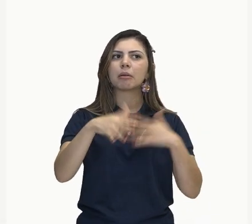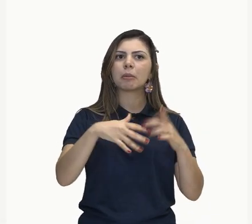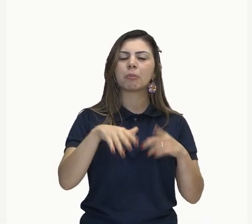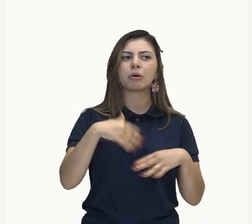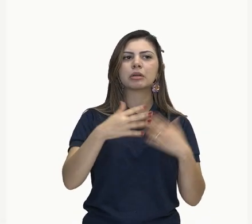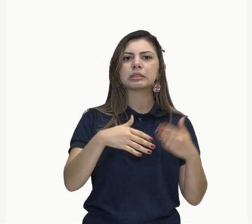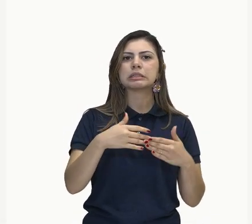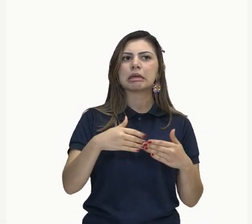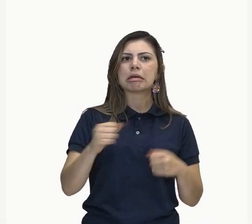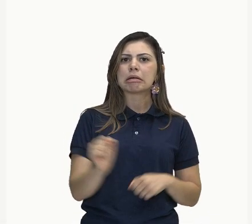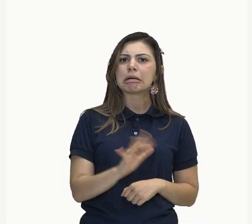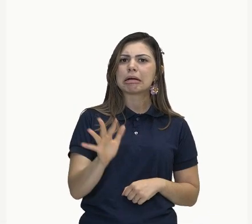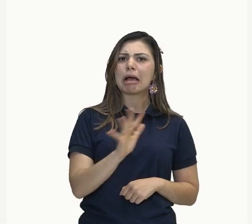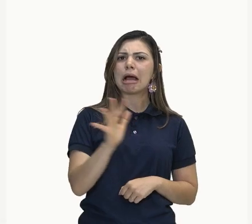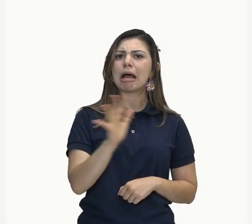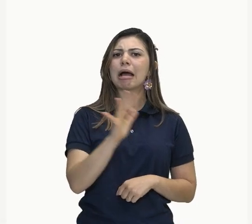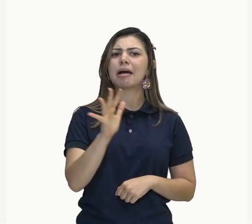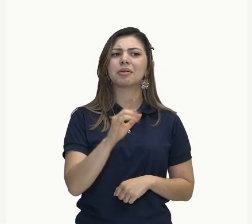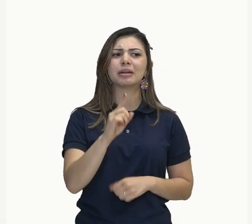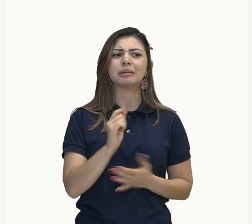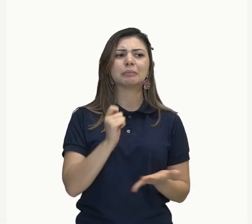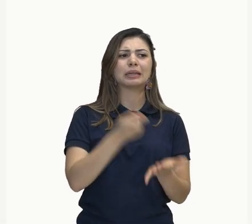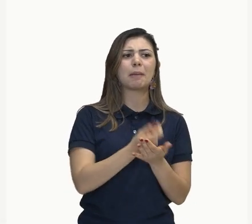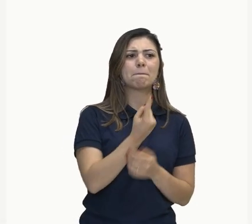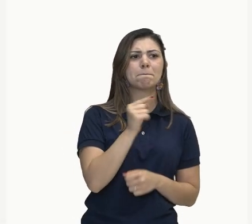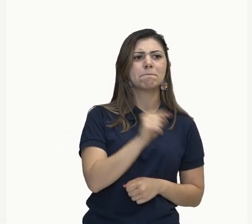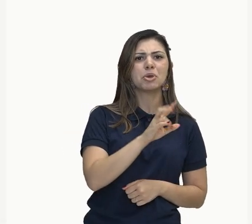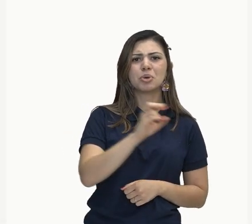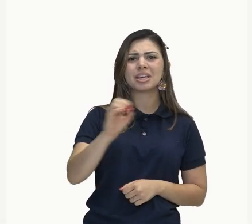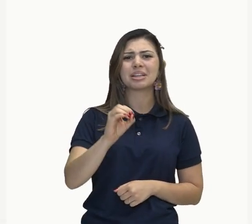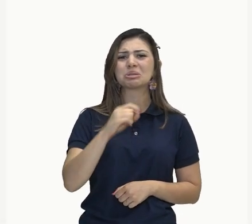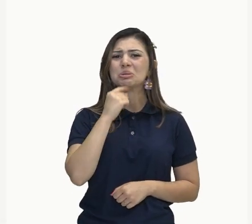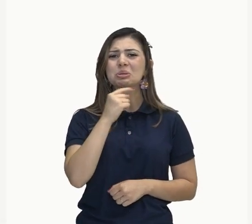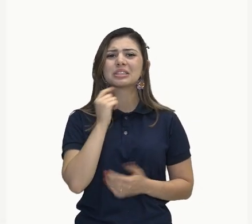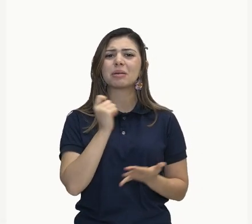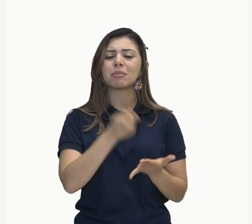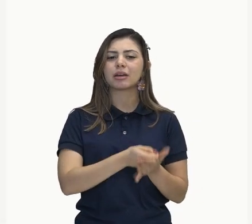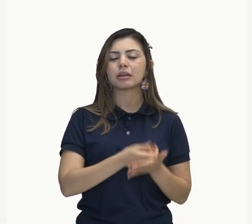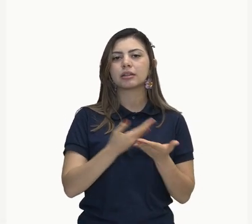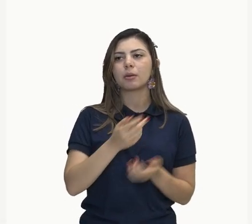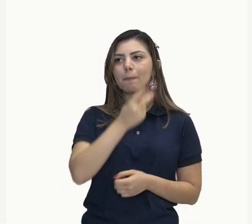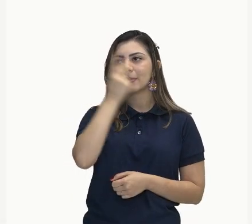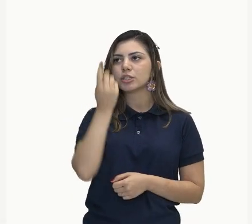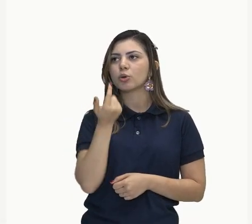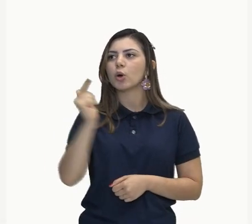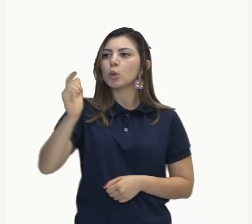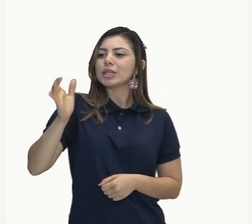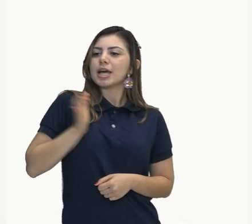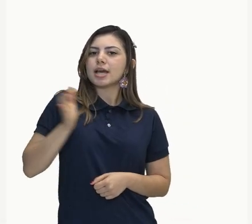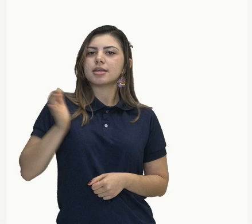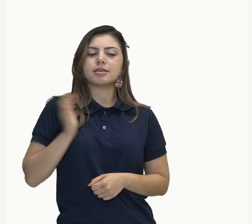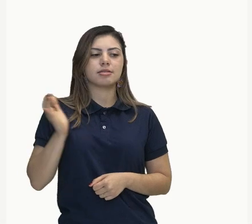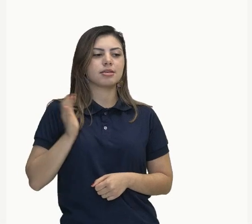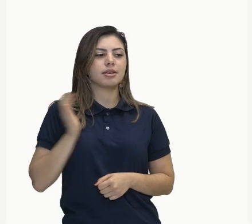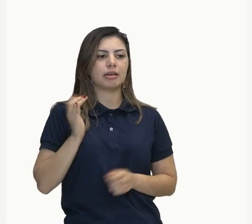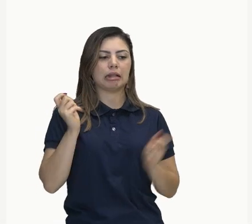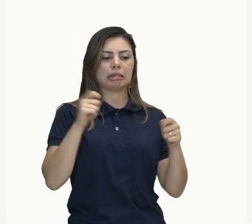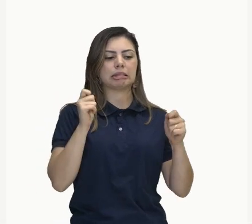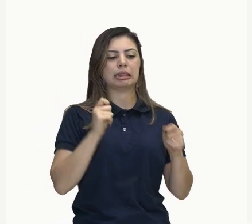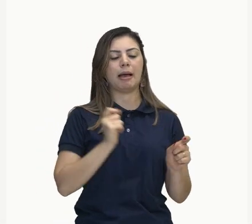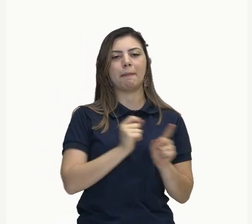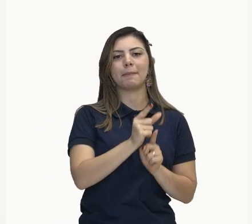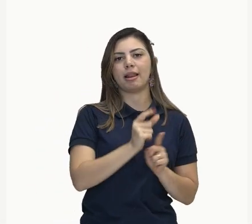ponto de quem pagava 500 não pode pagar 1.500. Então agora vem alguém com maior poder aquisitivo para aquela área,